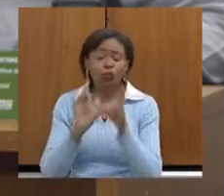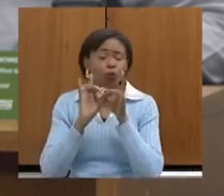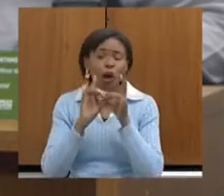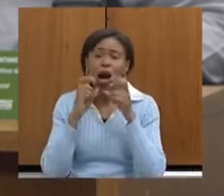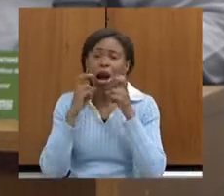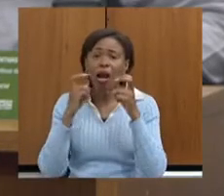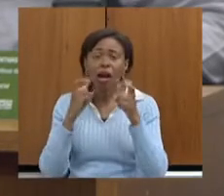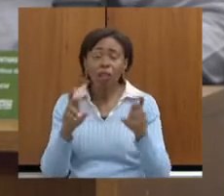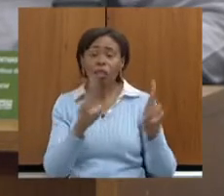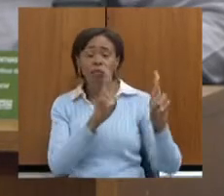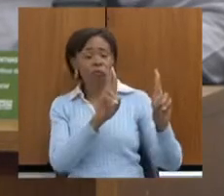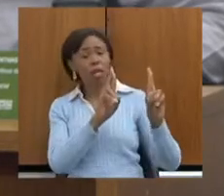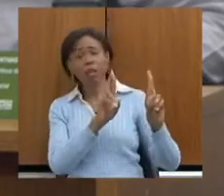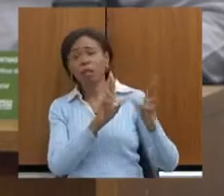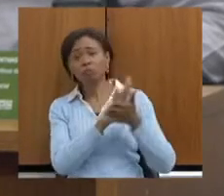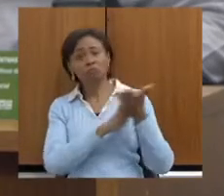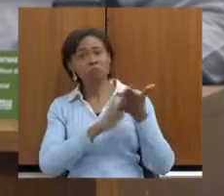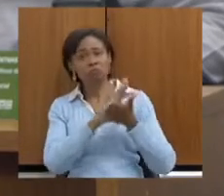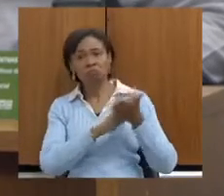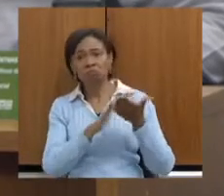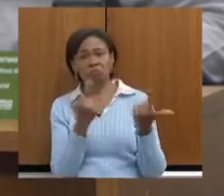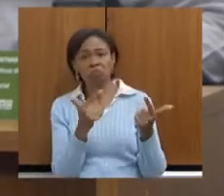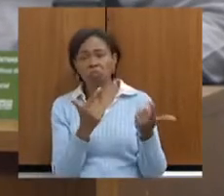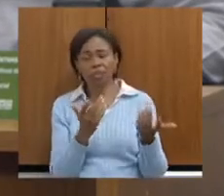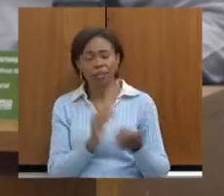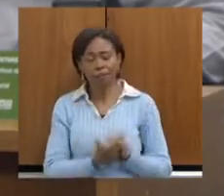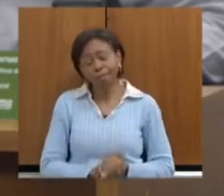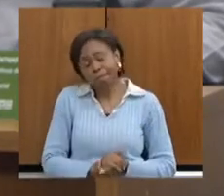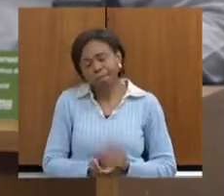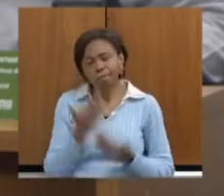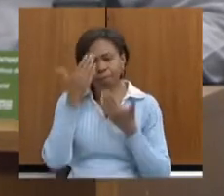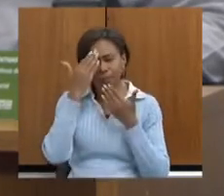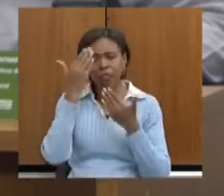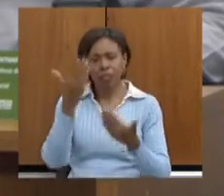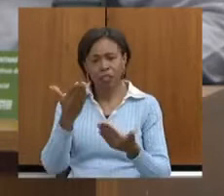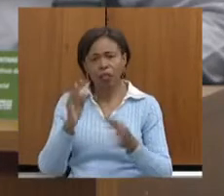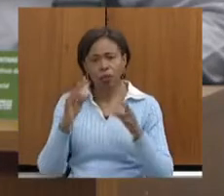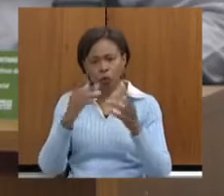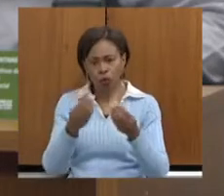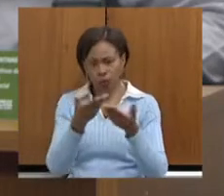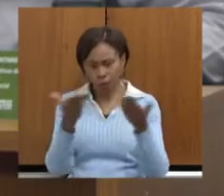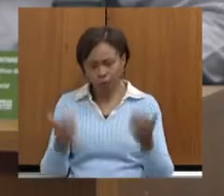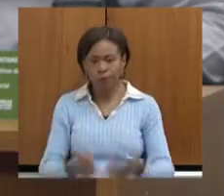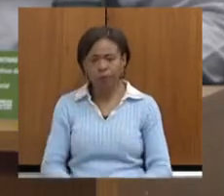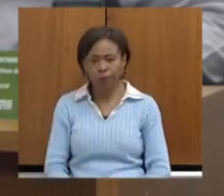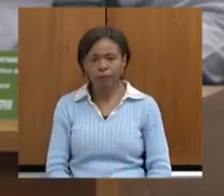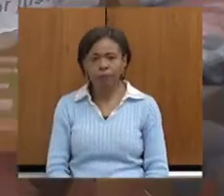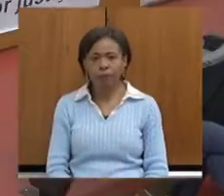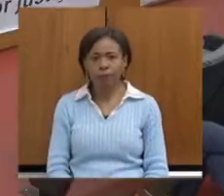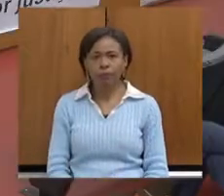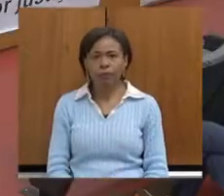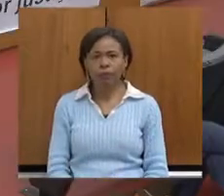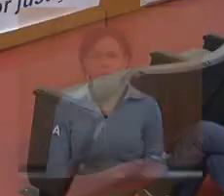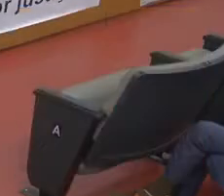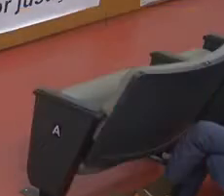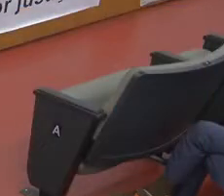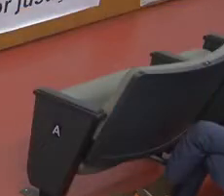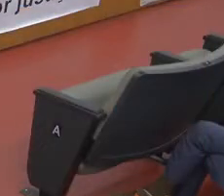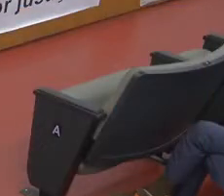palavra de esperança Até no momento a gente tem o mais eu quero agradecer obrigados a todos e todas aí ó